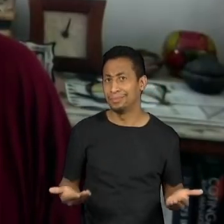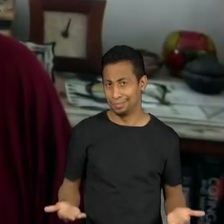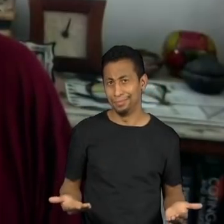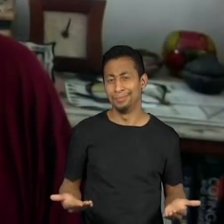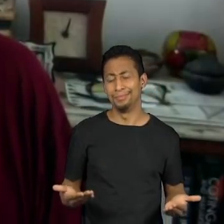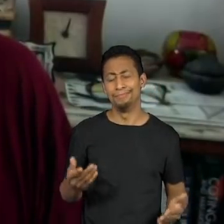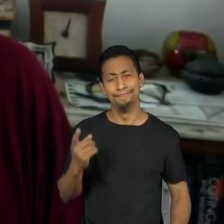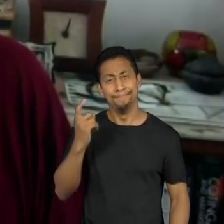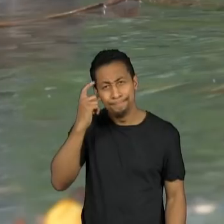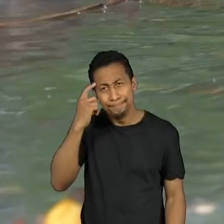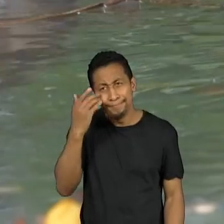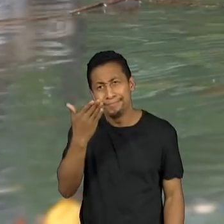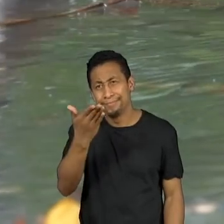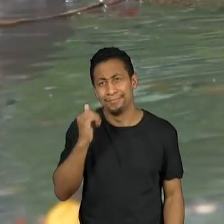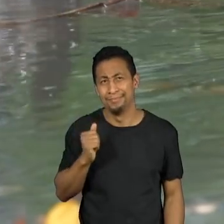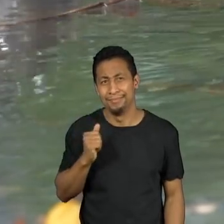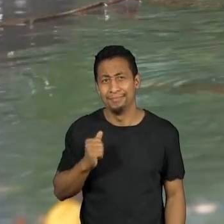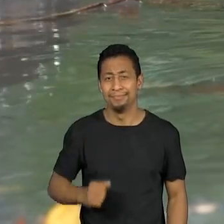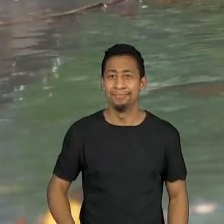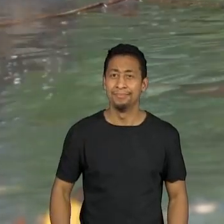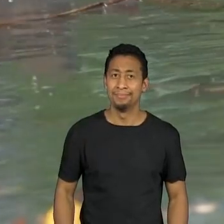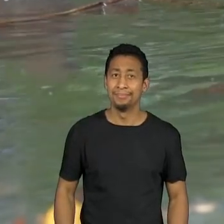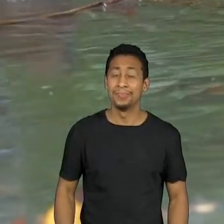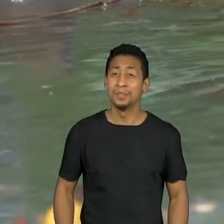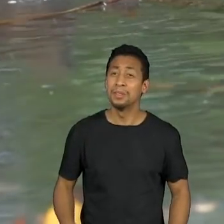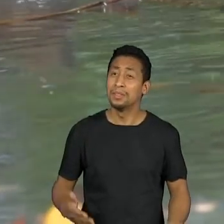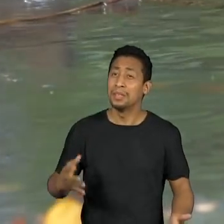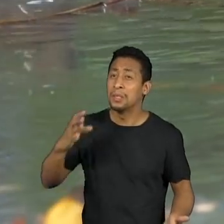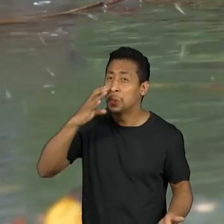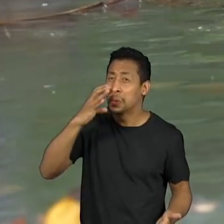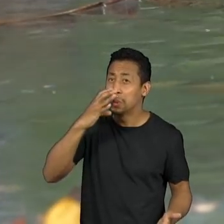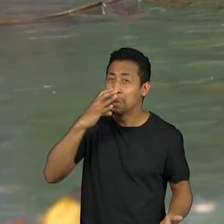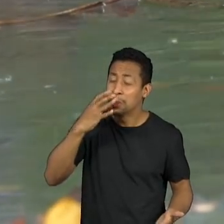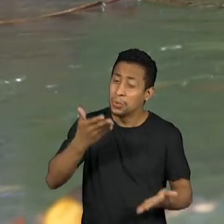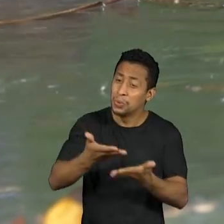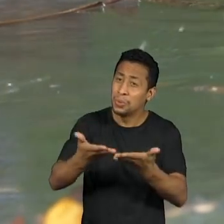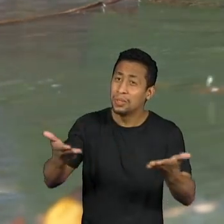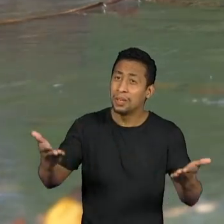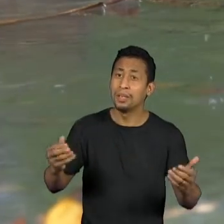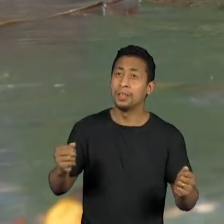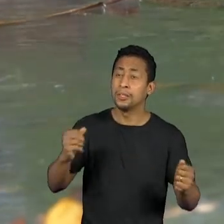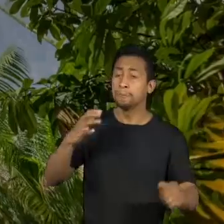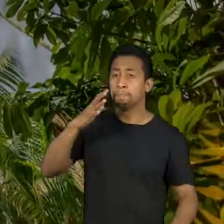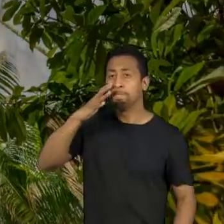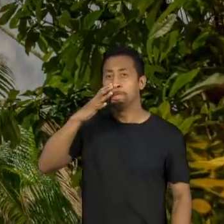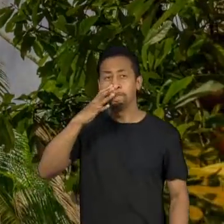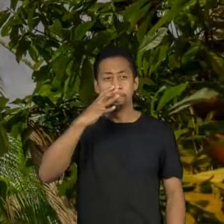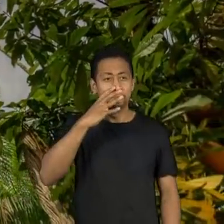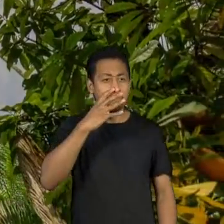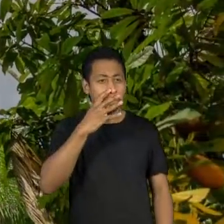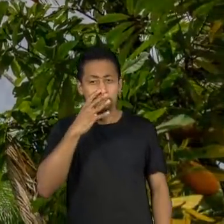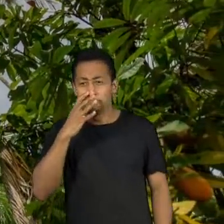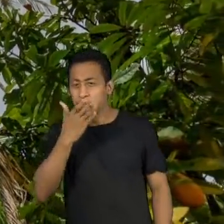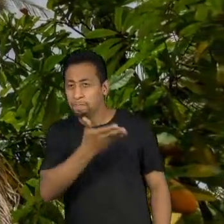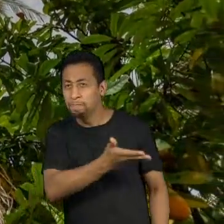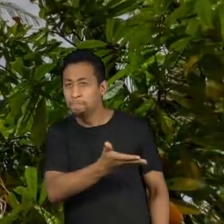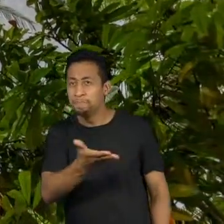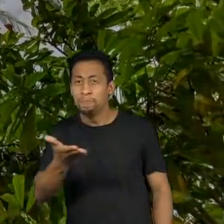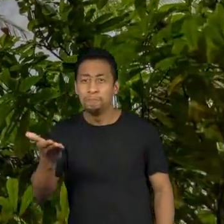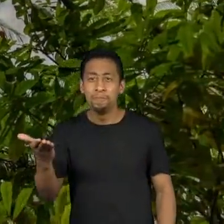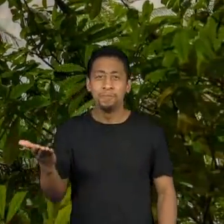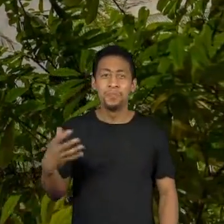Tem certeza disso? Vamos contemplar com calma para tocar essa vida de uma forma mais